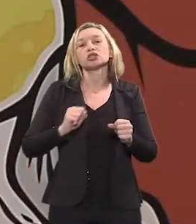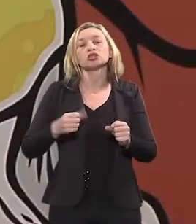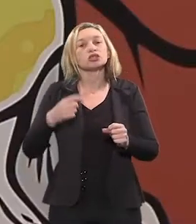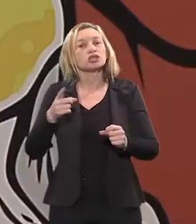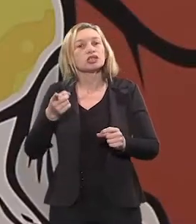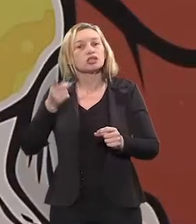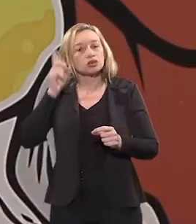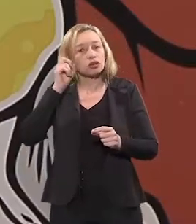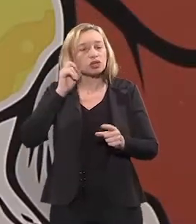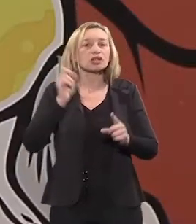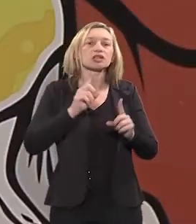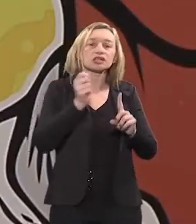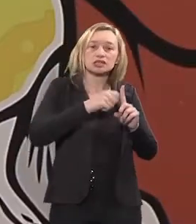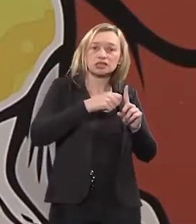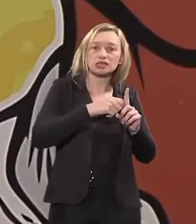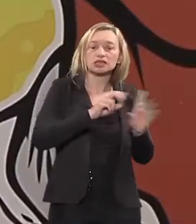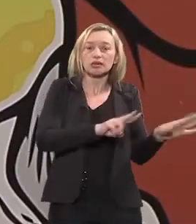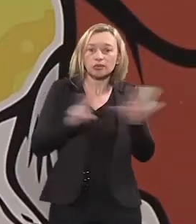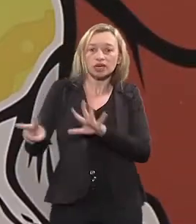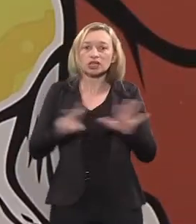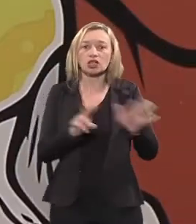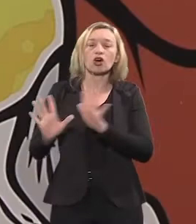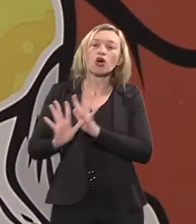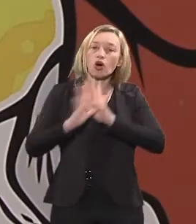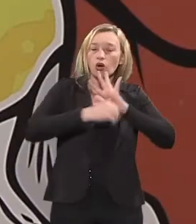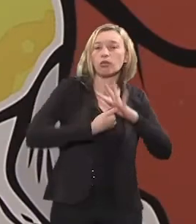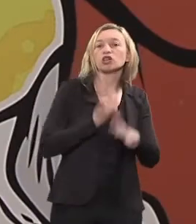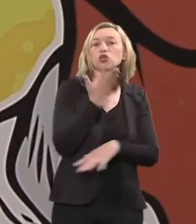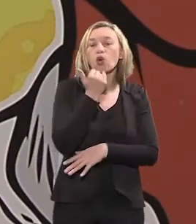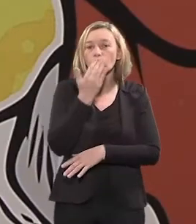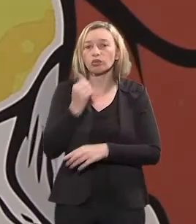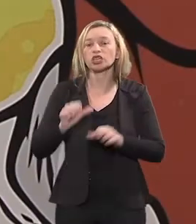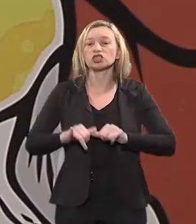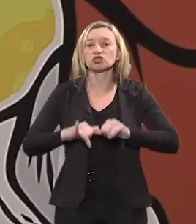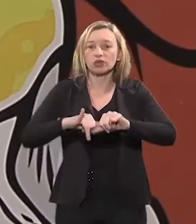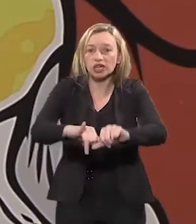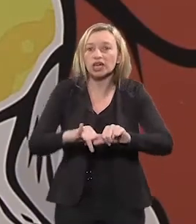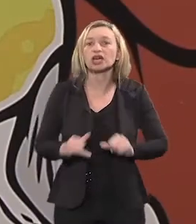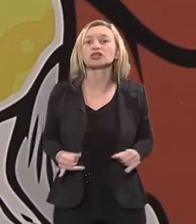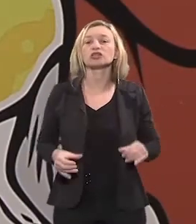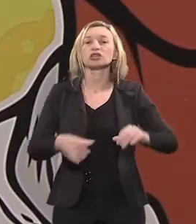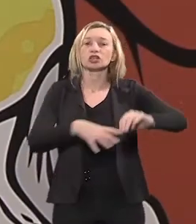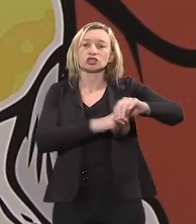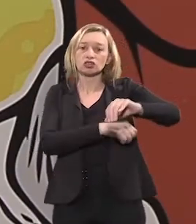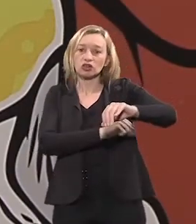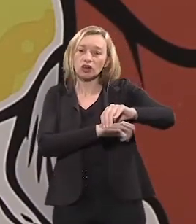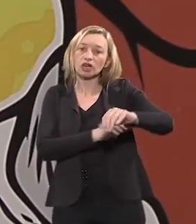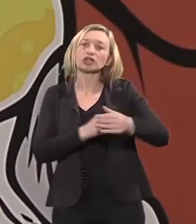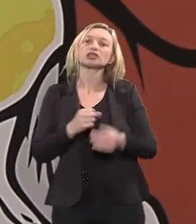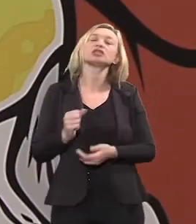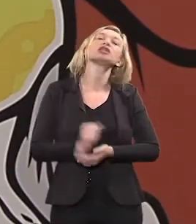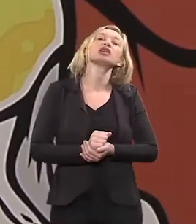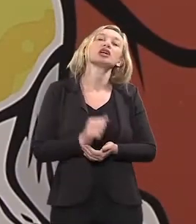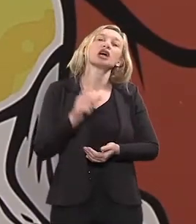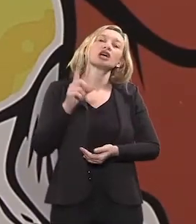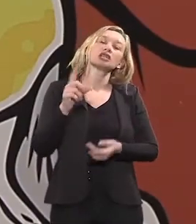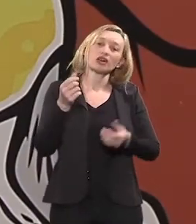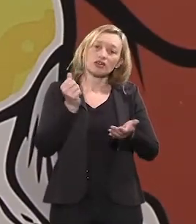semanalmente muitas mulheres furtando comida do supermercado, furtando desodorante da